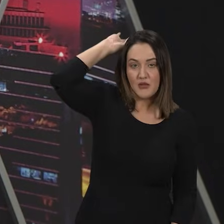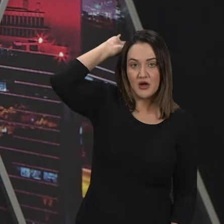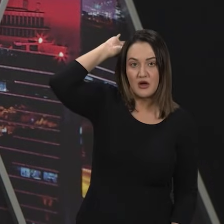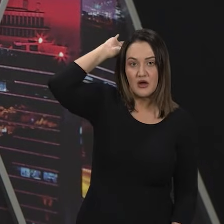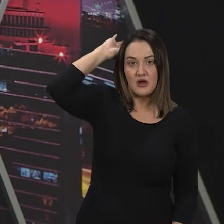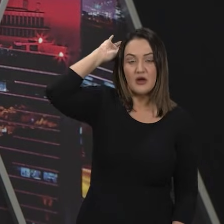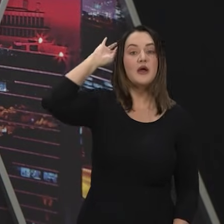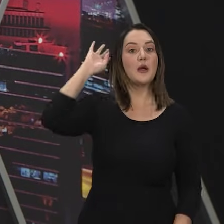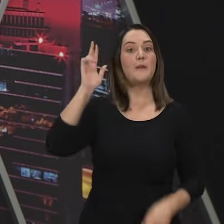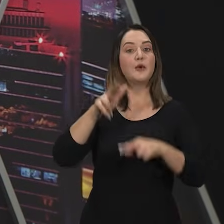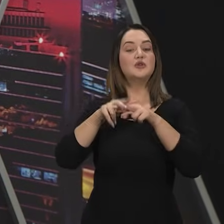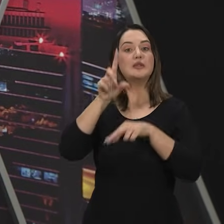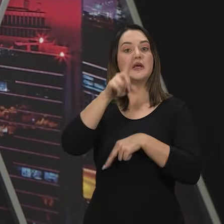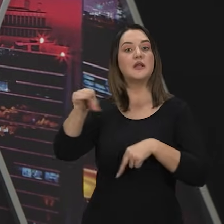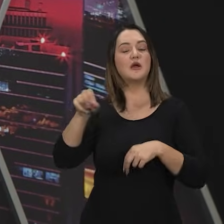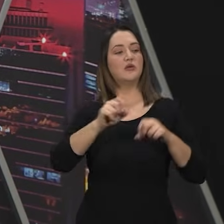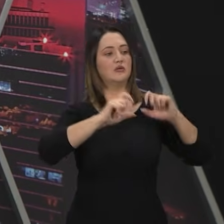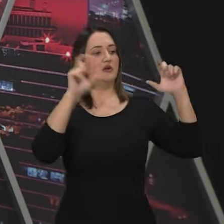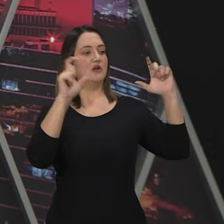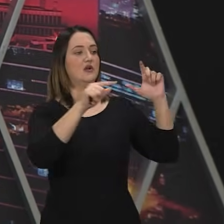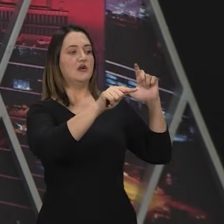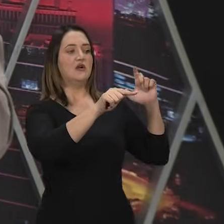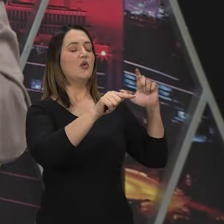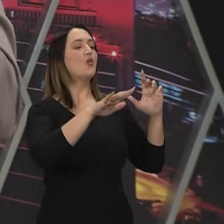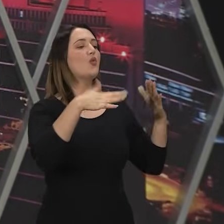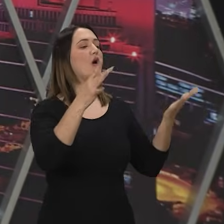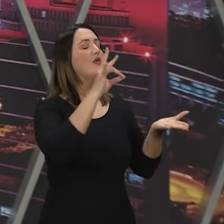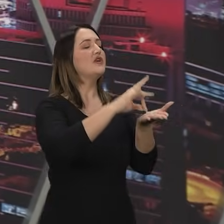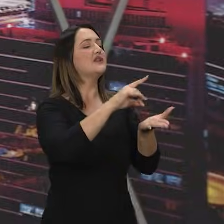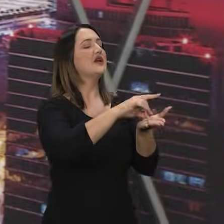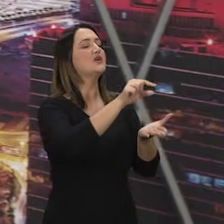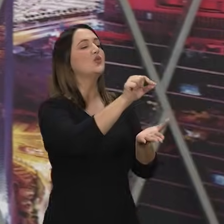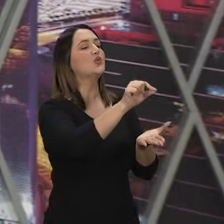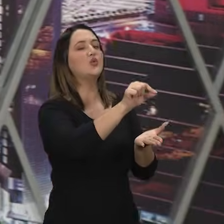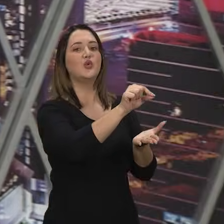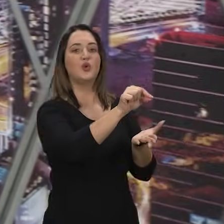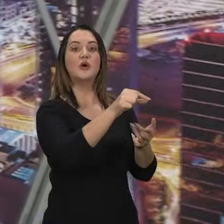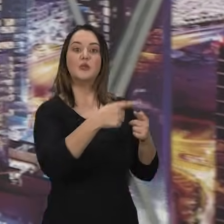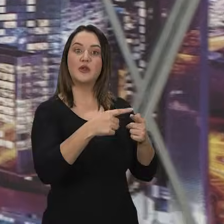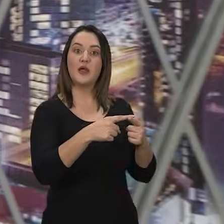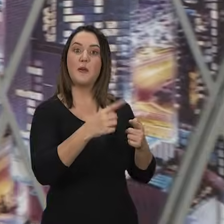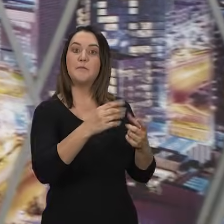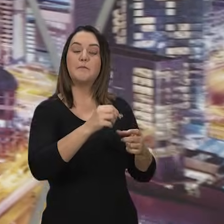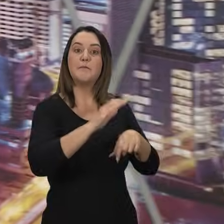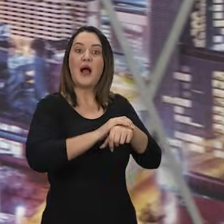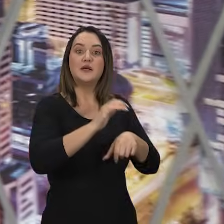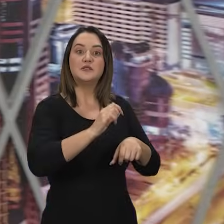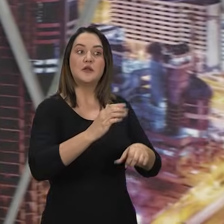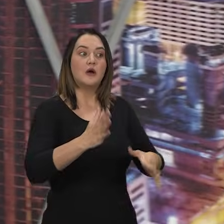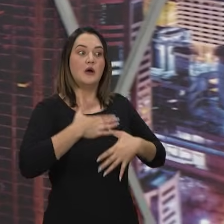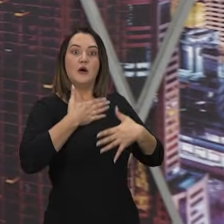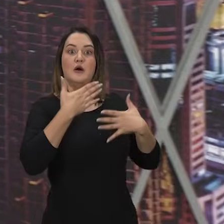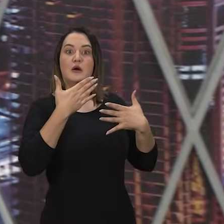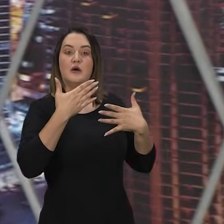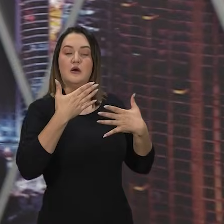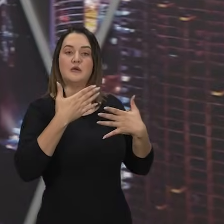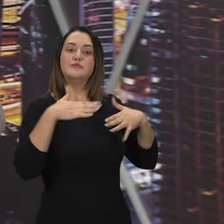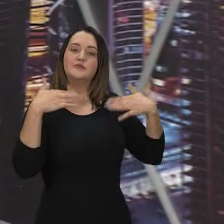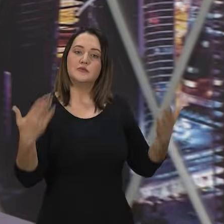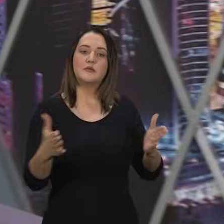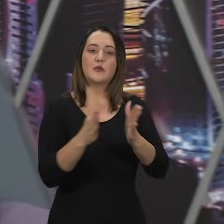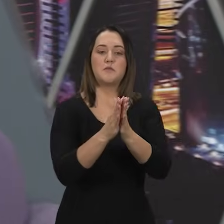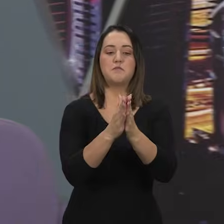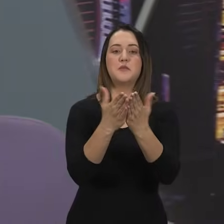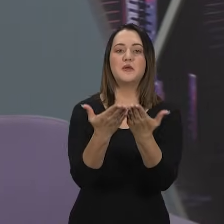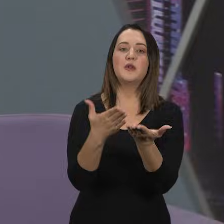E Daniel se impressionou com o 4º animal. Ele queria saber a verdade sobre o 4º animal, sobre o terrível e o espantoso. Então